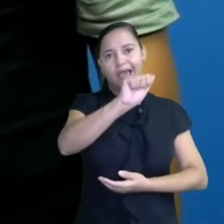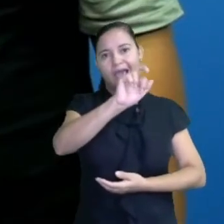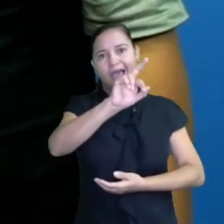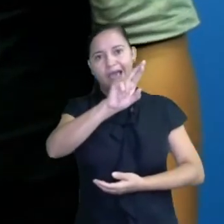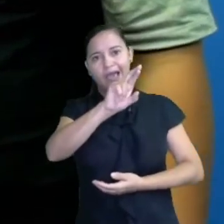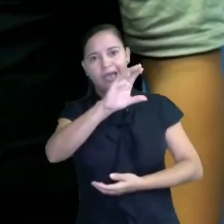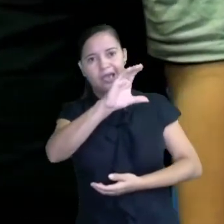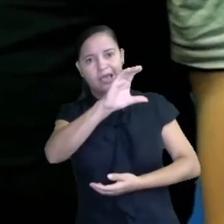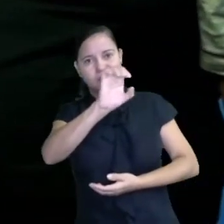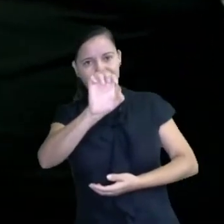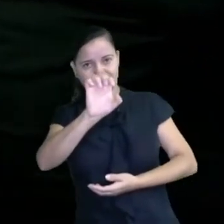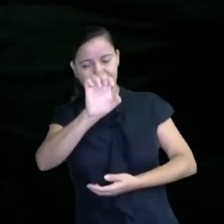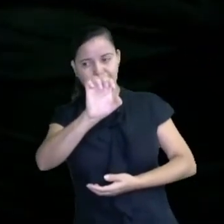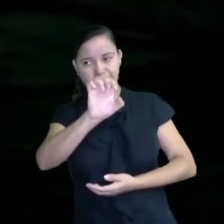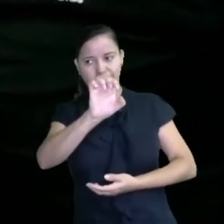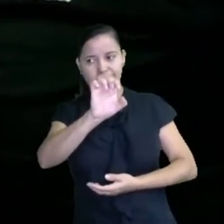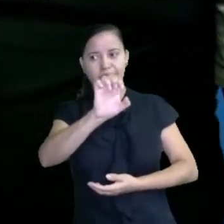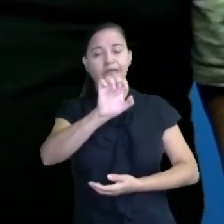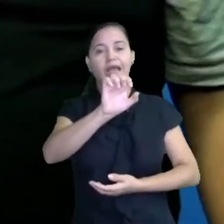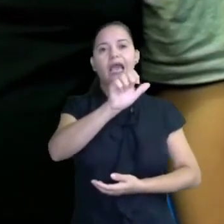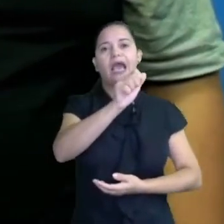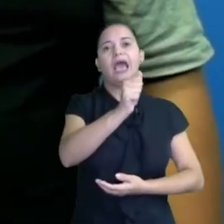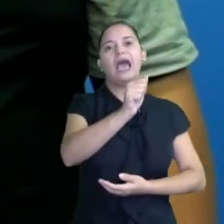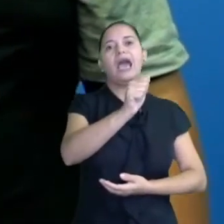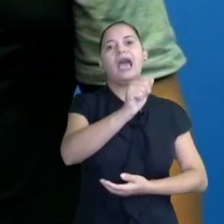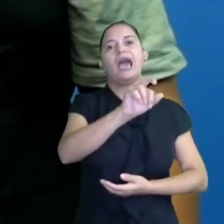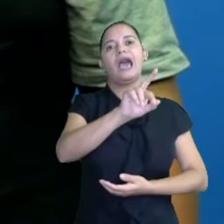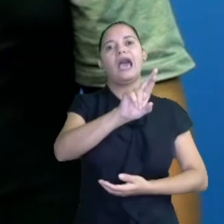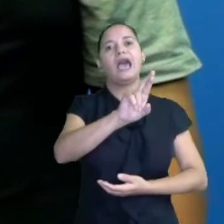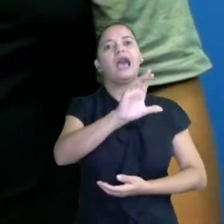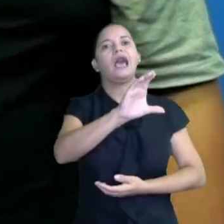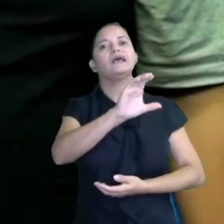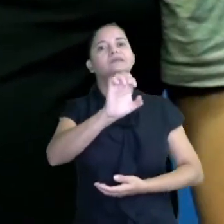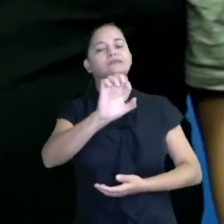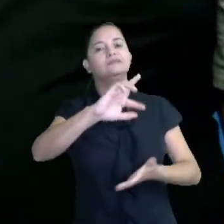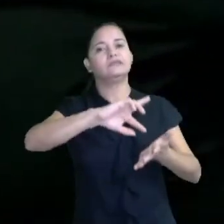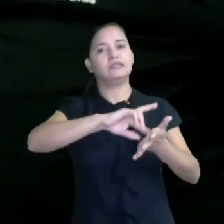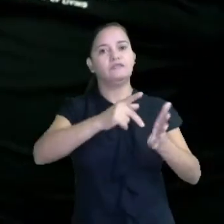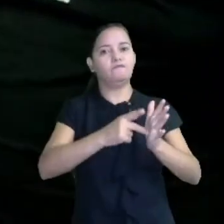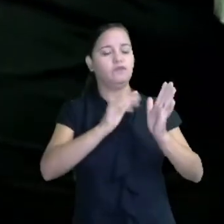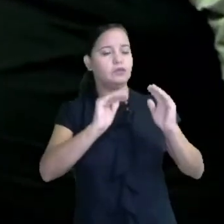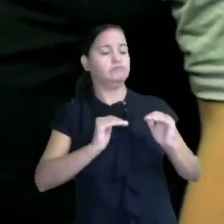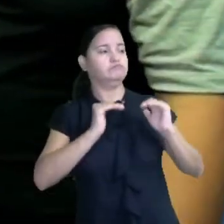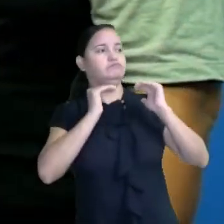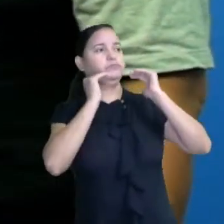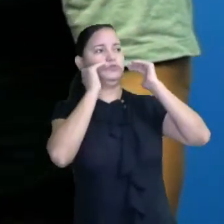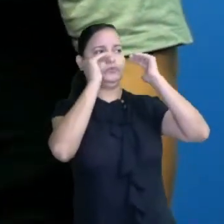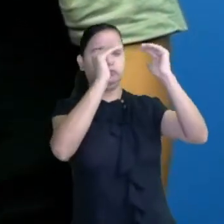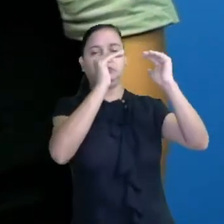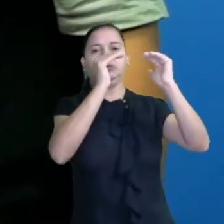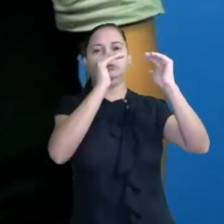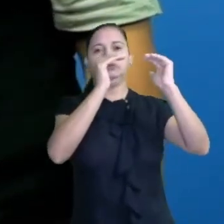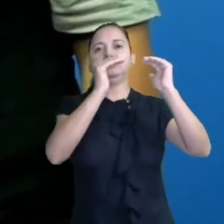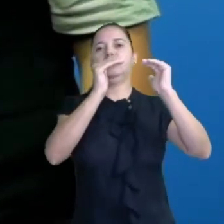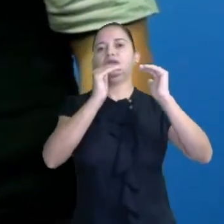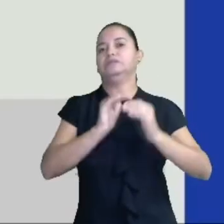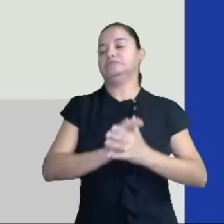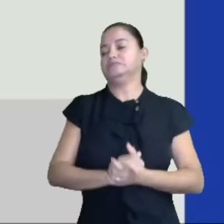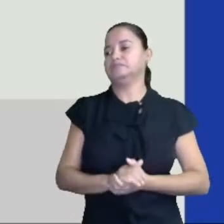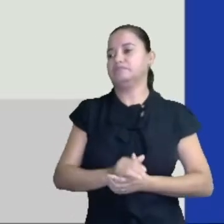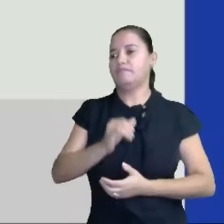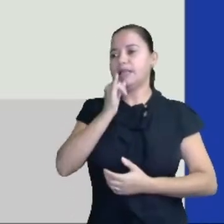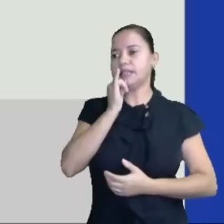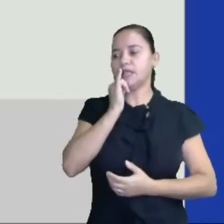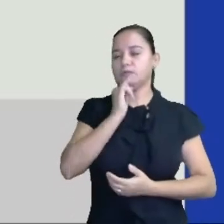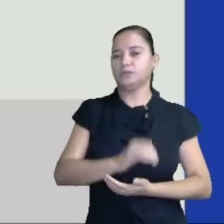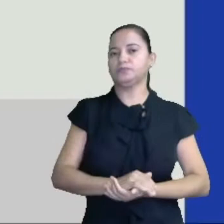superioridade. Certo? O arce quer dizer superioridade. Como assim, professor? Vamos ver aqui um